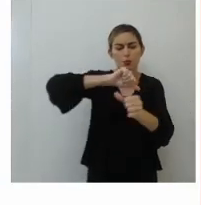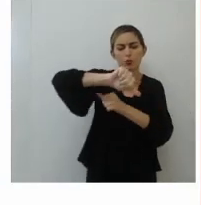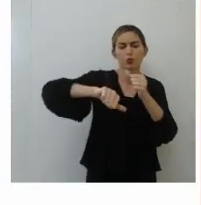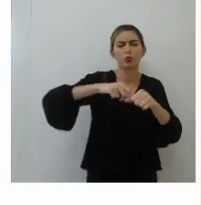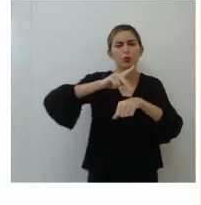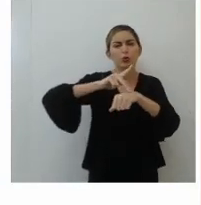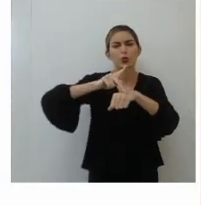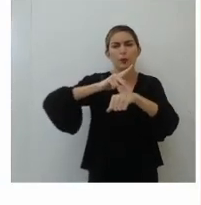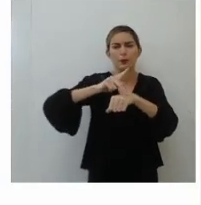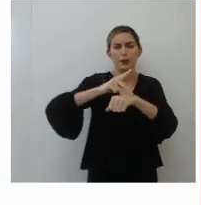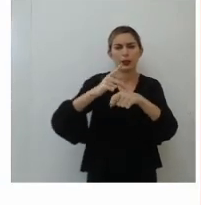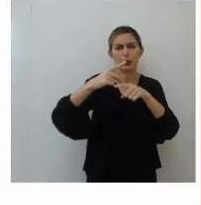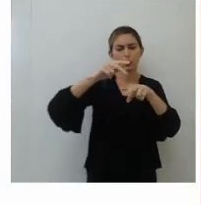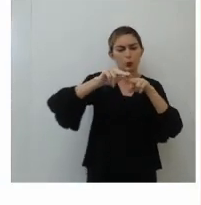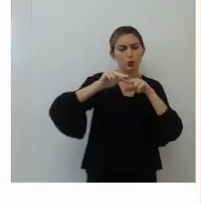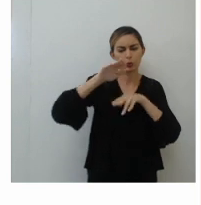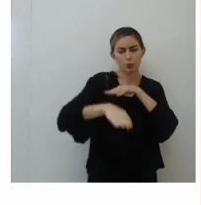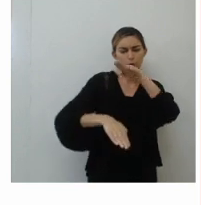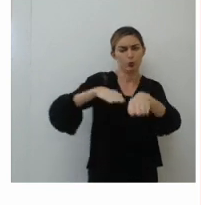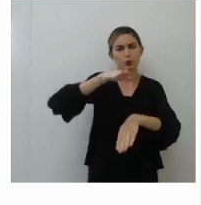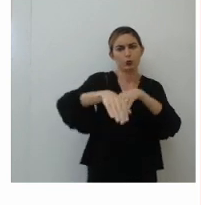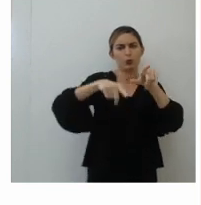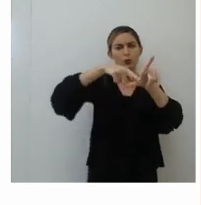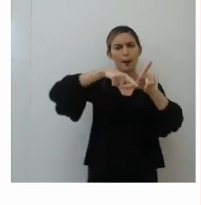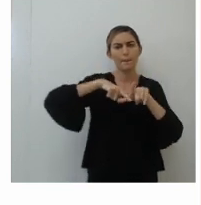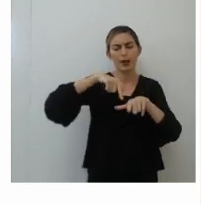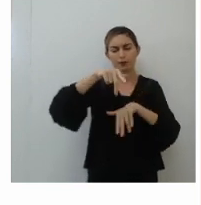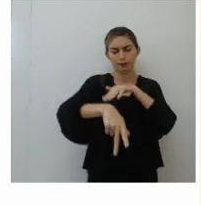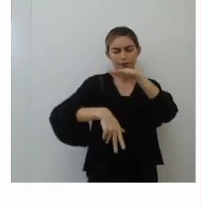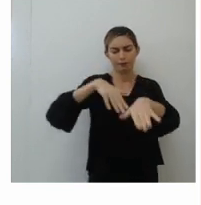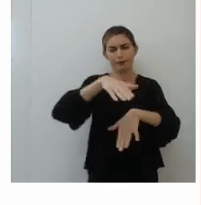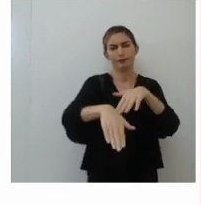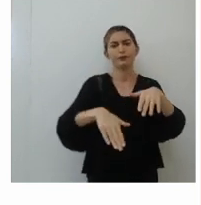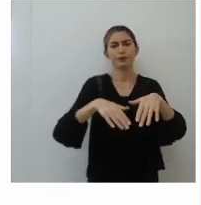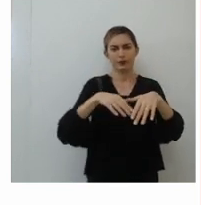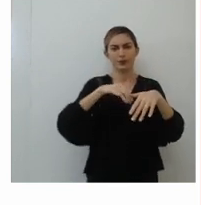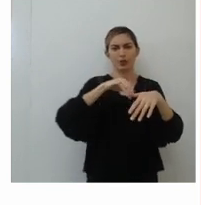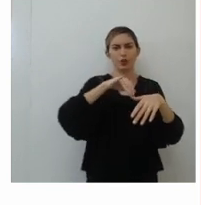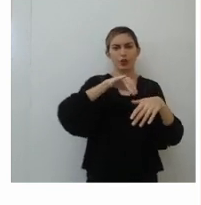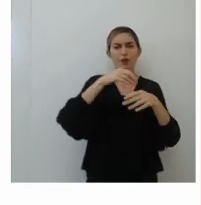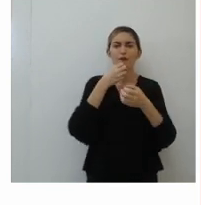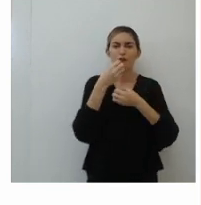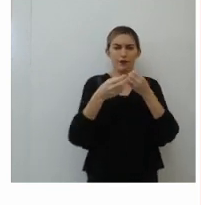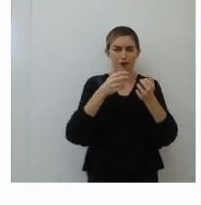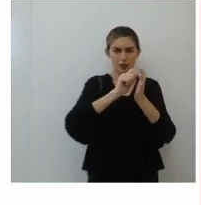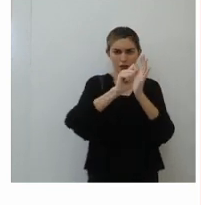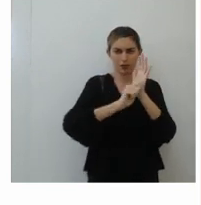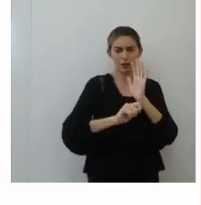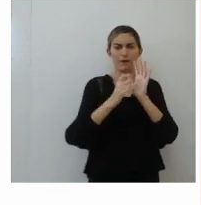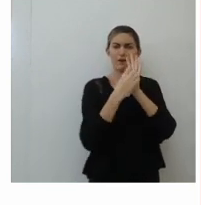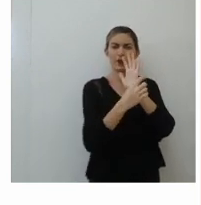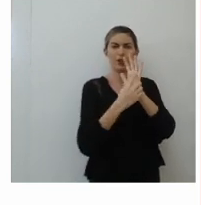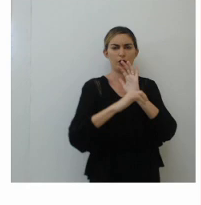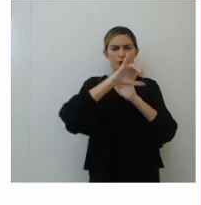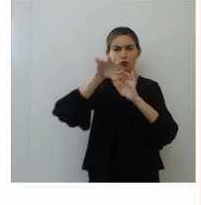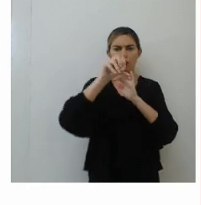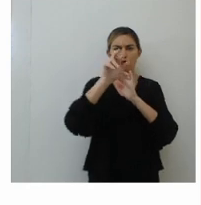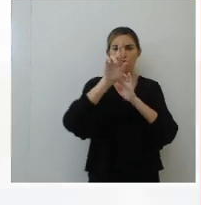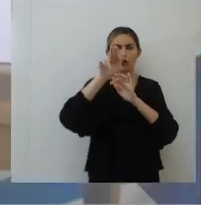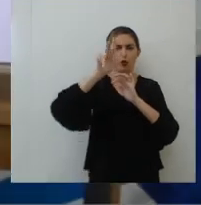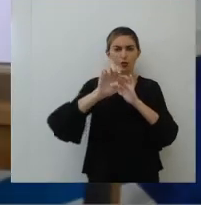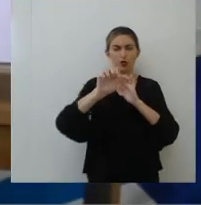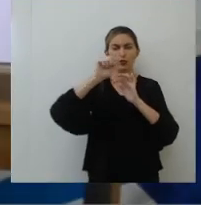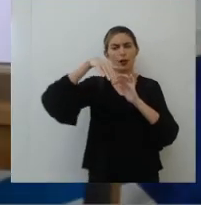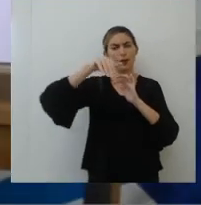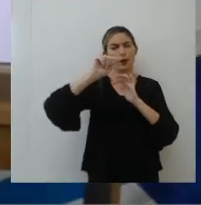de pés que a pisam. Um versinho aqui, um trecho da obra de Jorge Amado. Então, o contrário da palavra